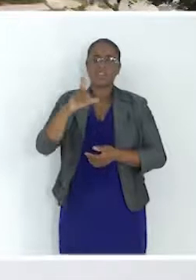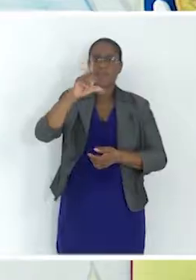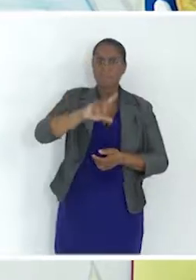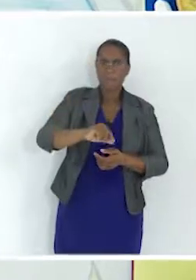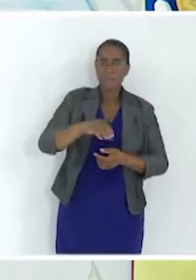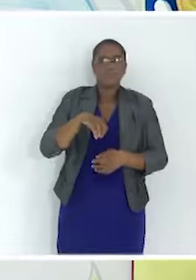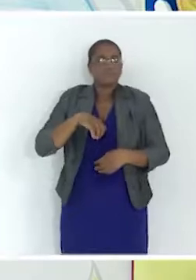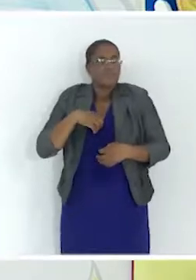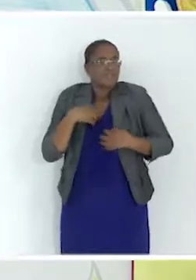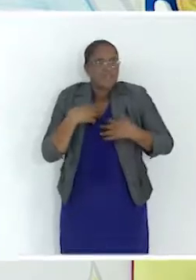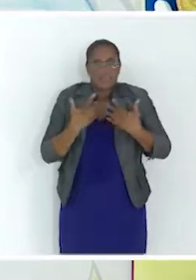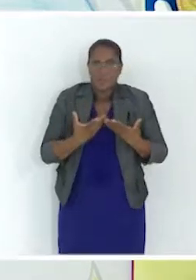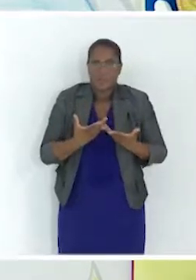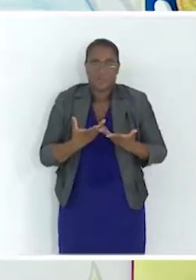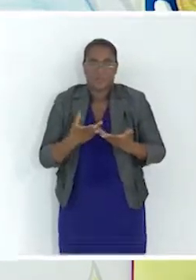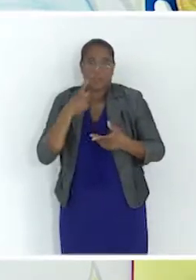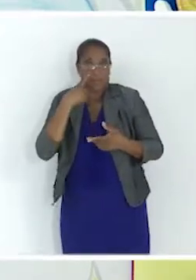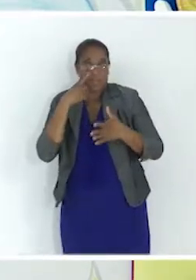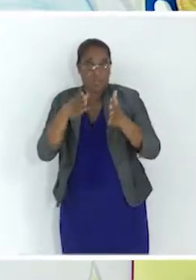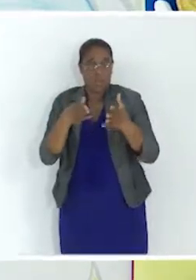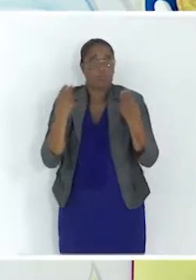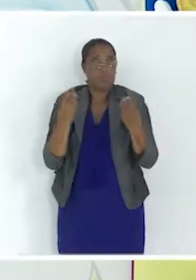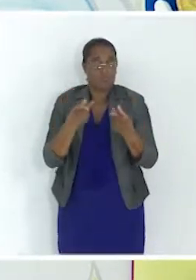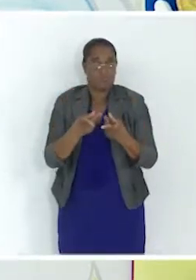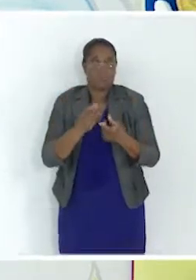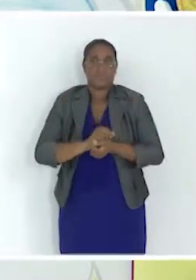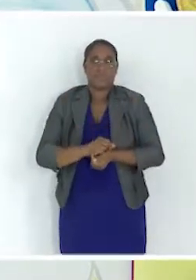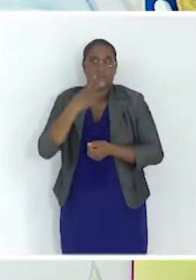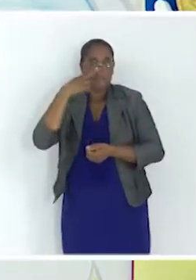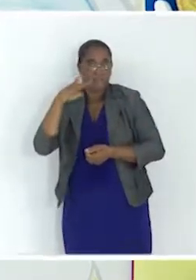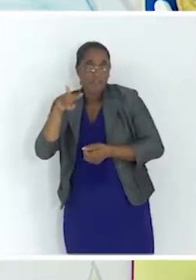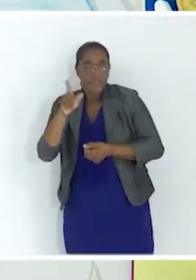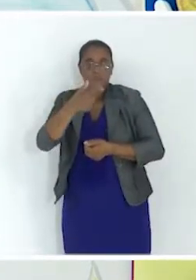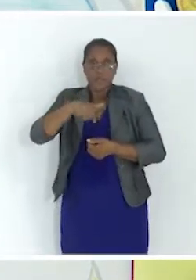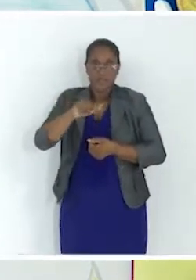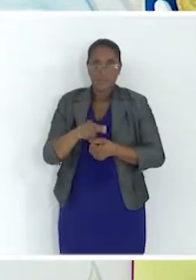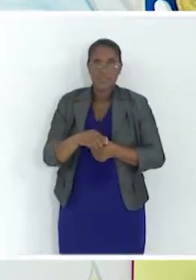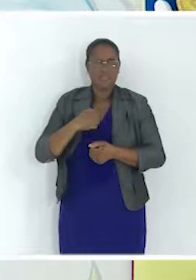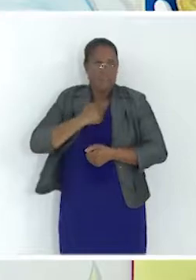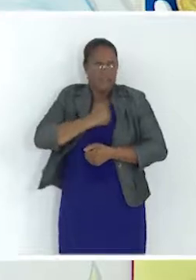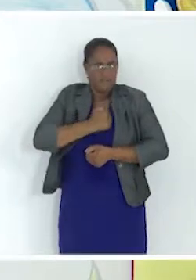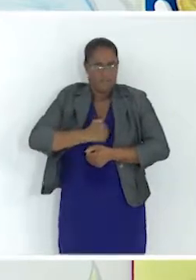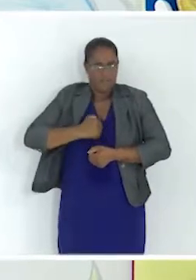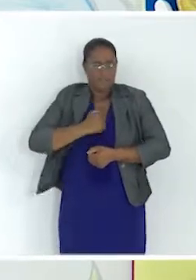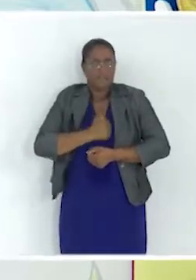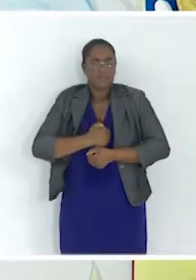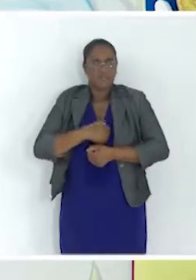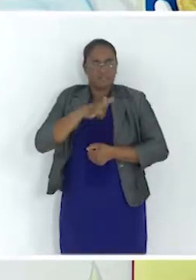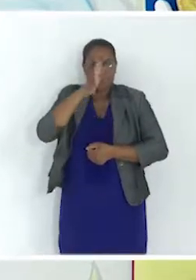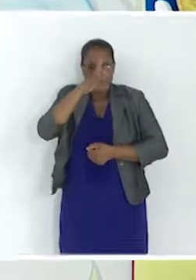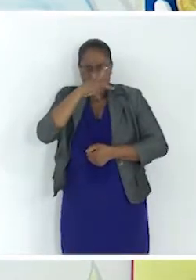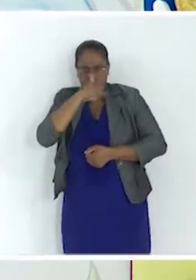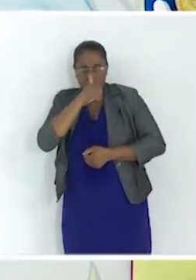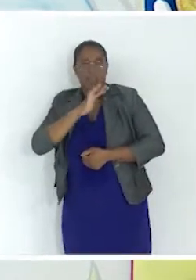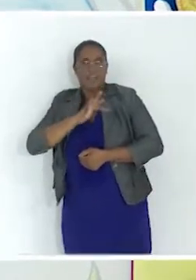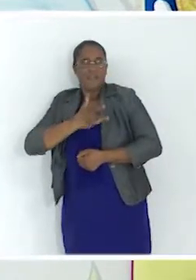aqui. Vejam, nós temos raiva, tristeza, amor. Mas